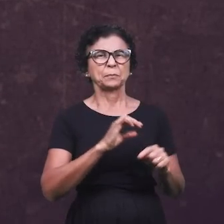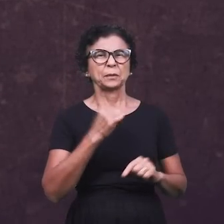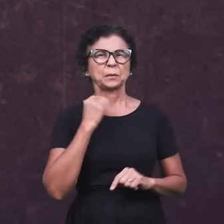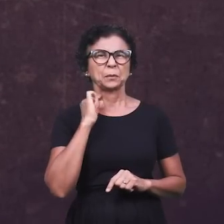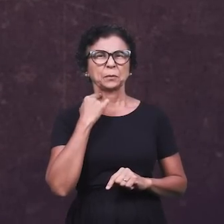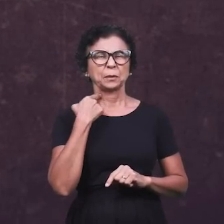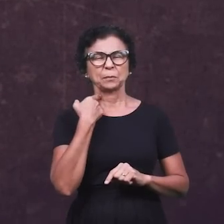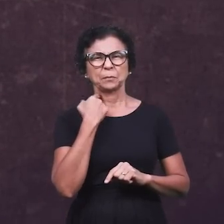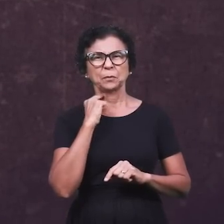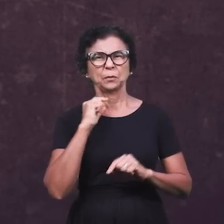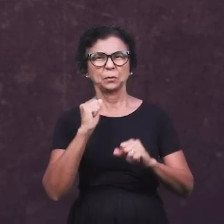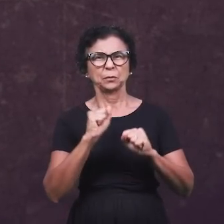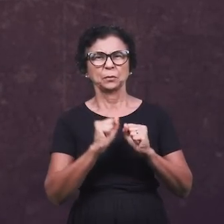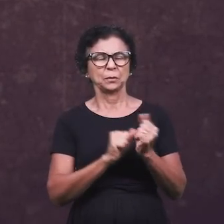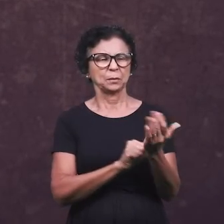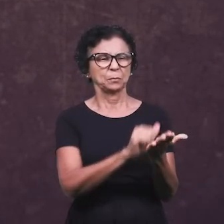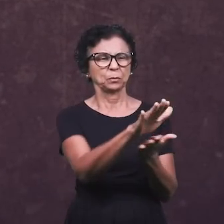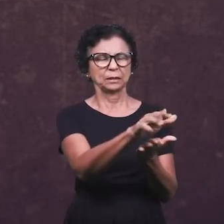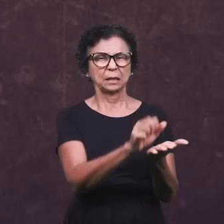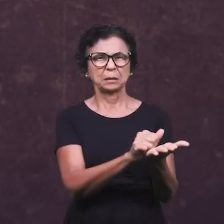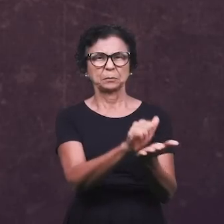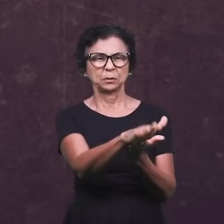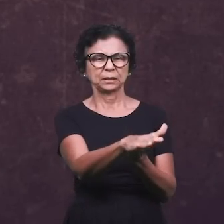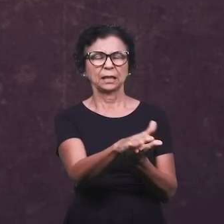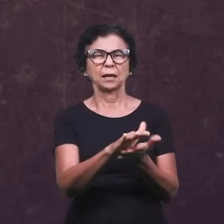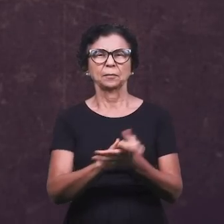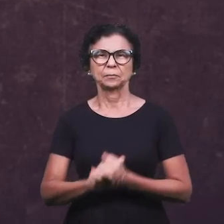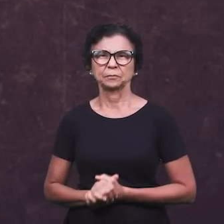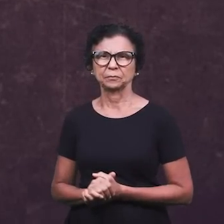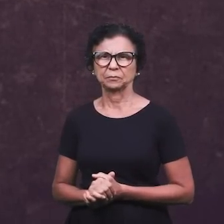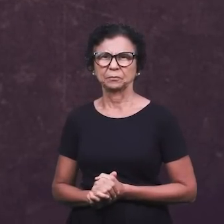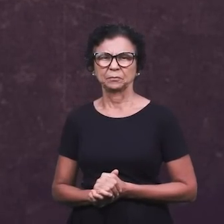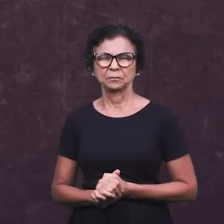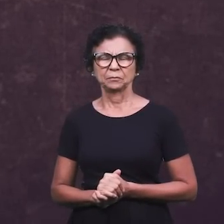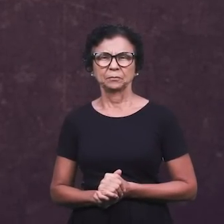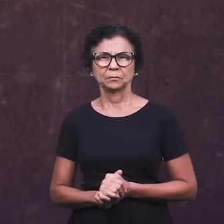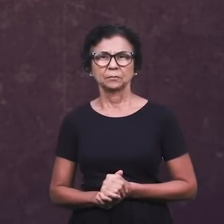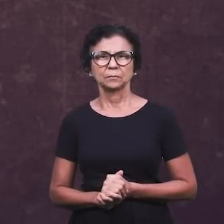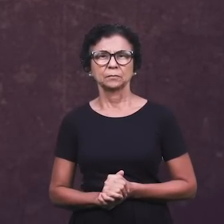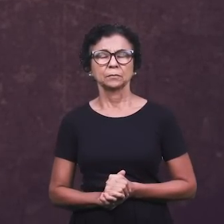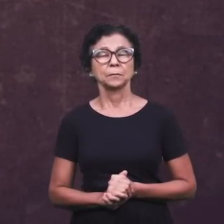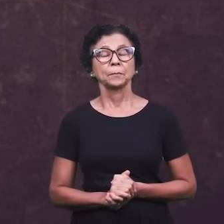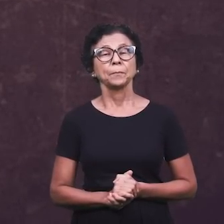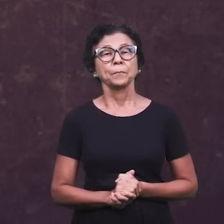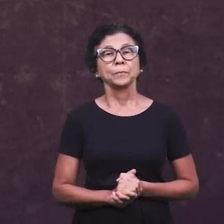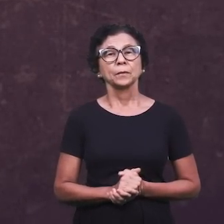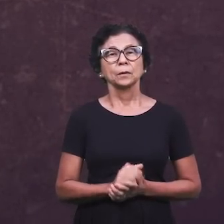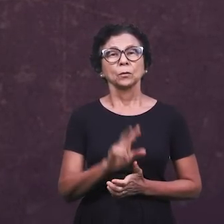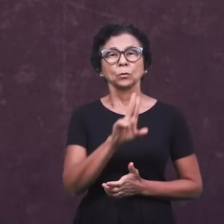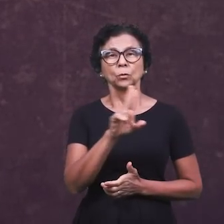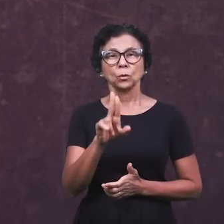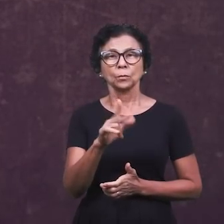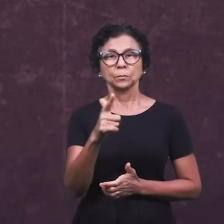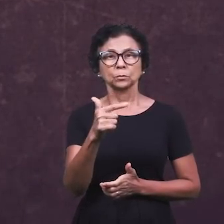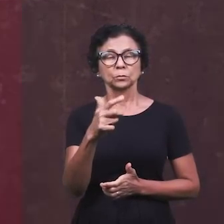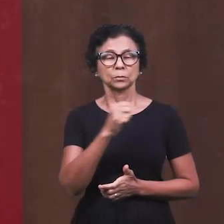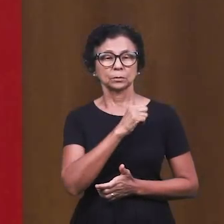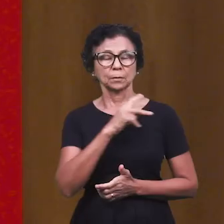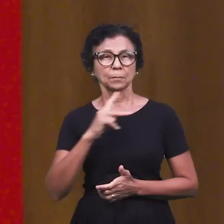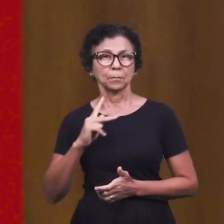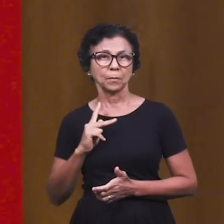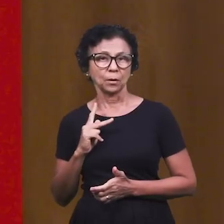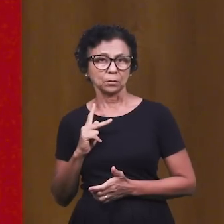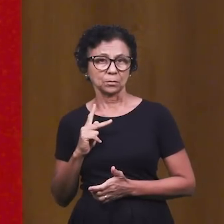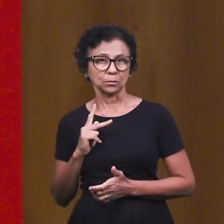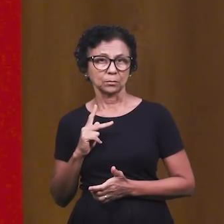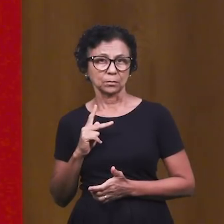toda enfermidade e todo mal. Ora, os nomes dos 12 apóstolos são estes. É bom